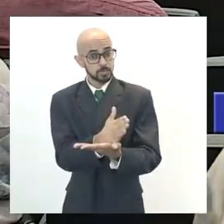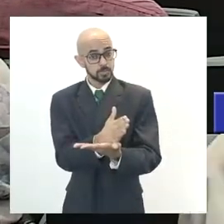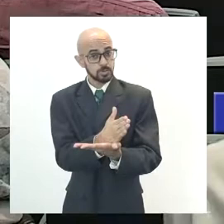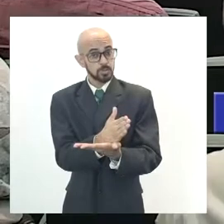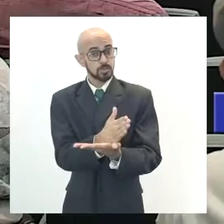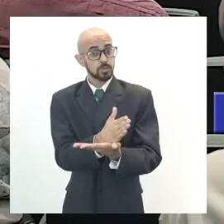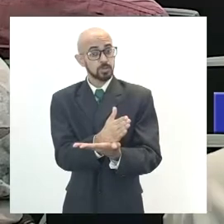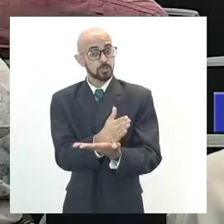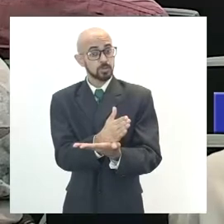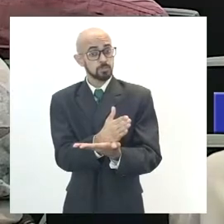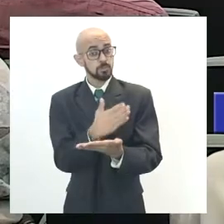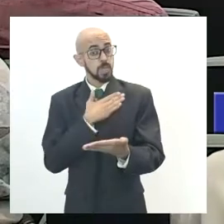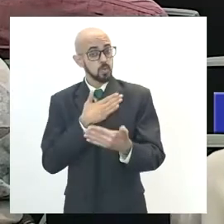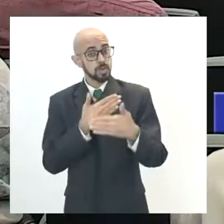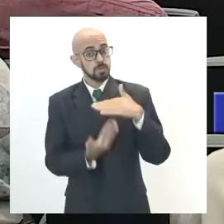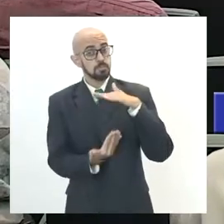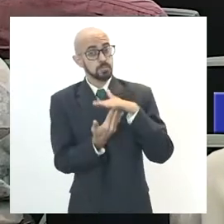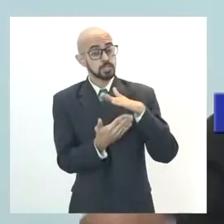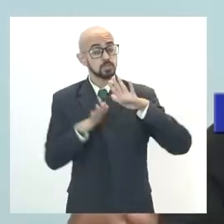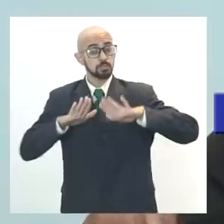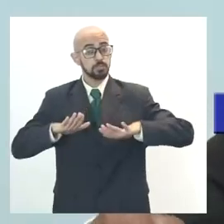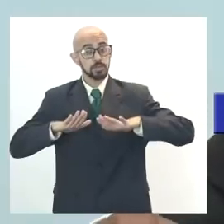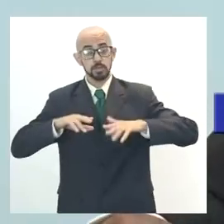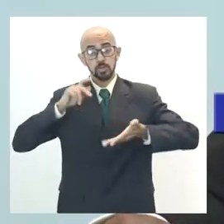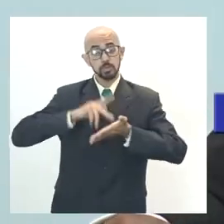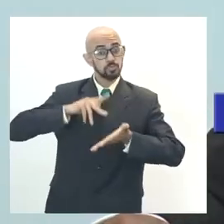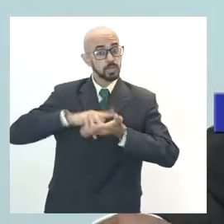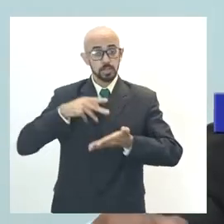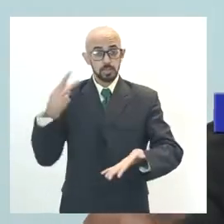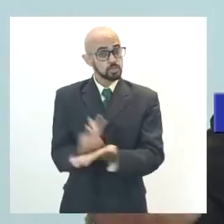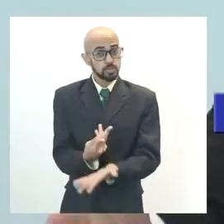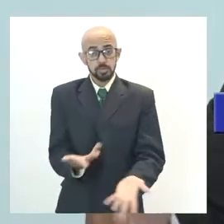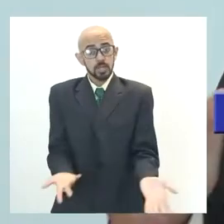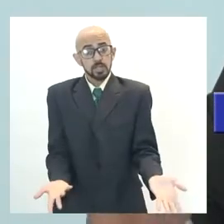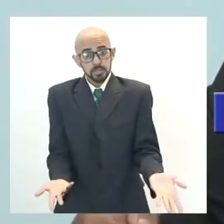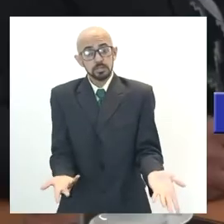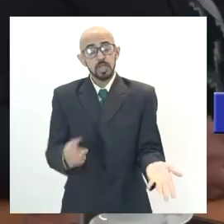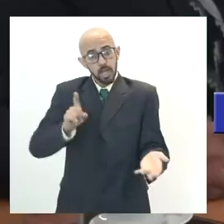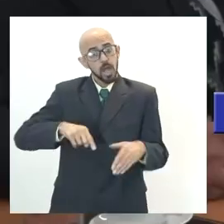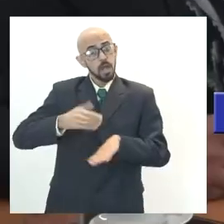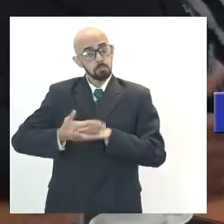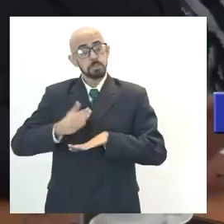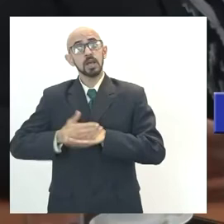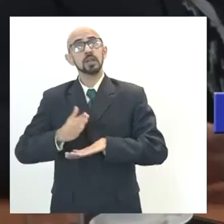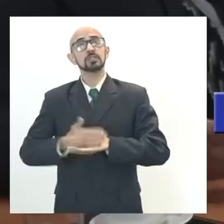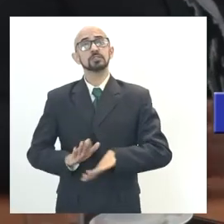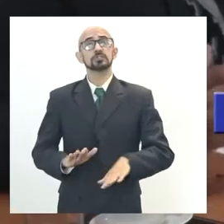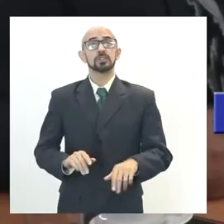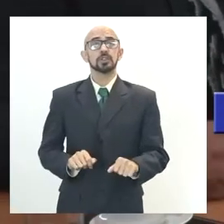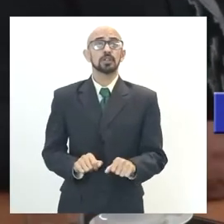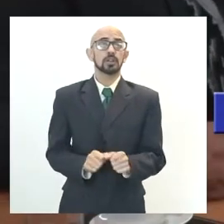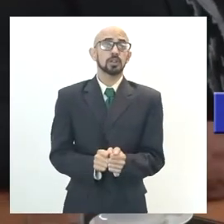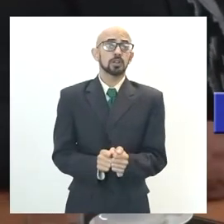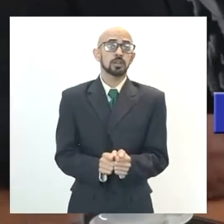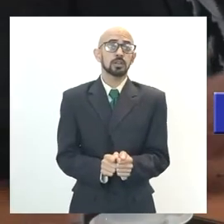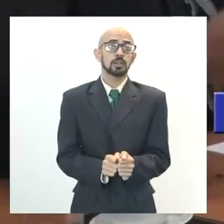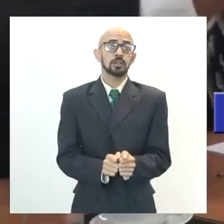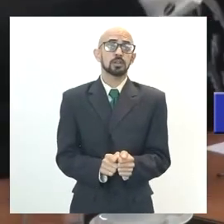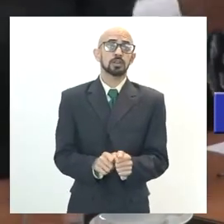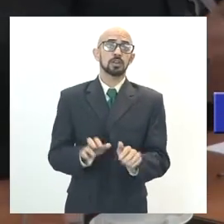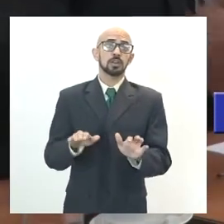isso mas é é é o que realmente acontece na prática a prática é isso